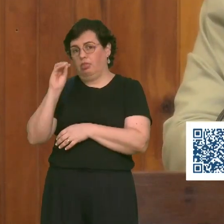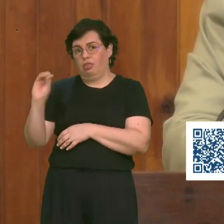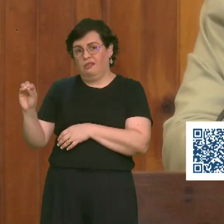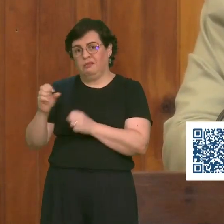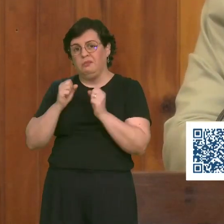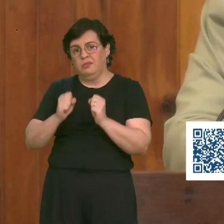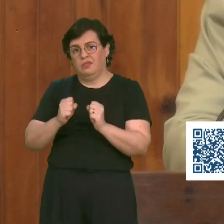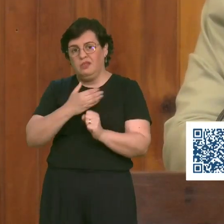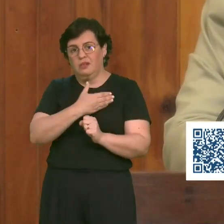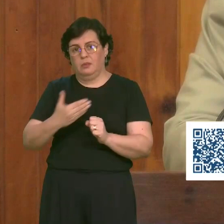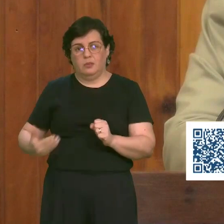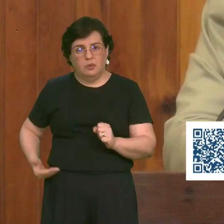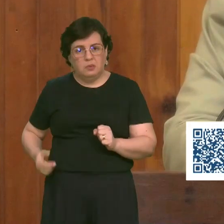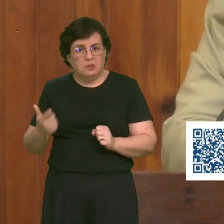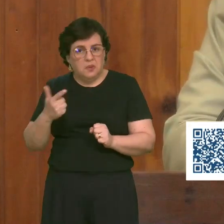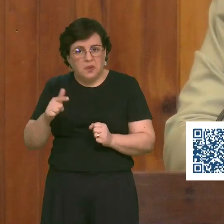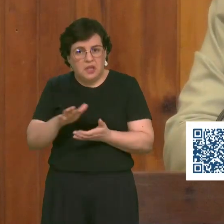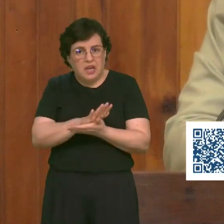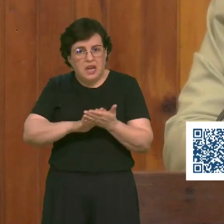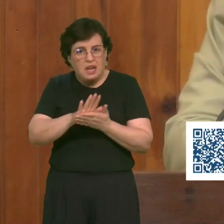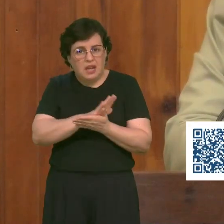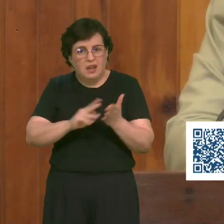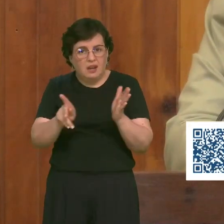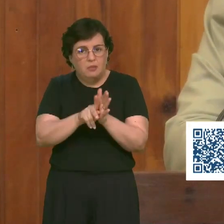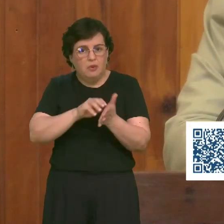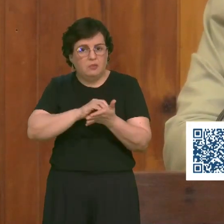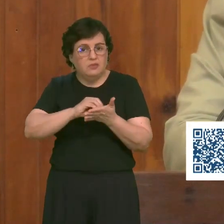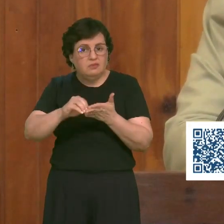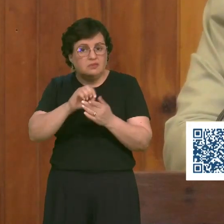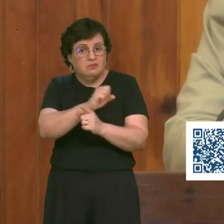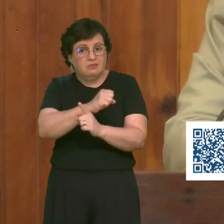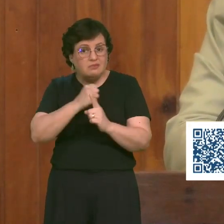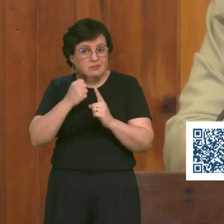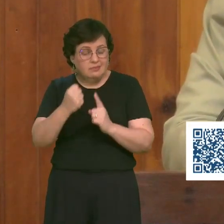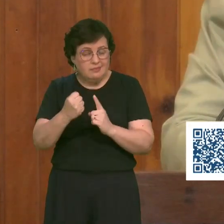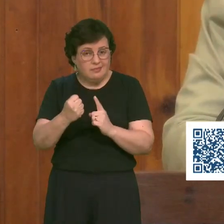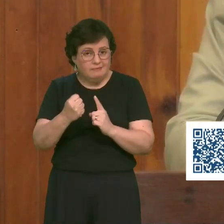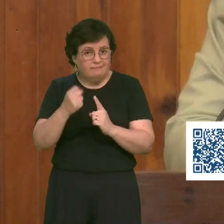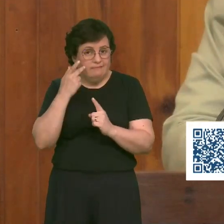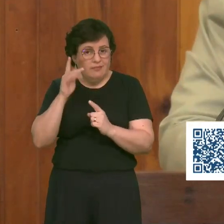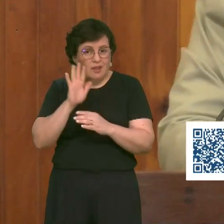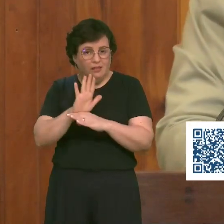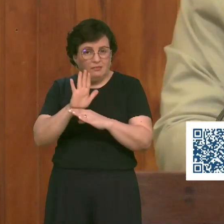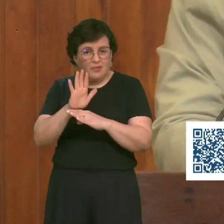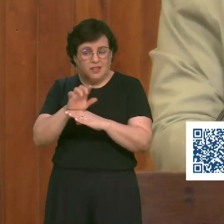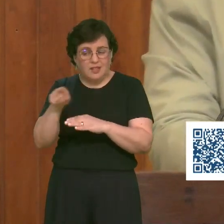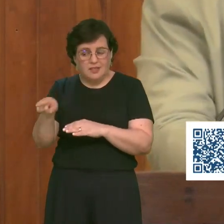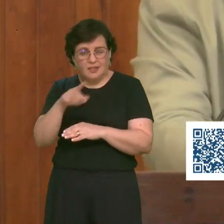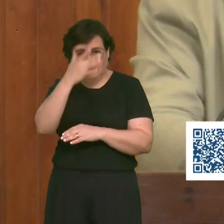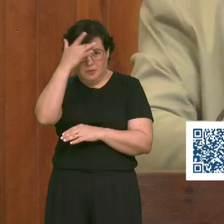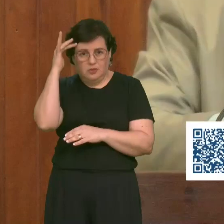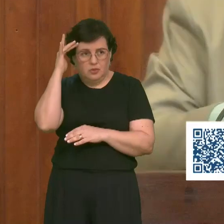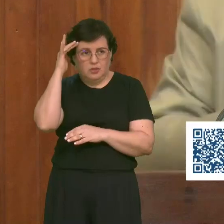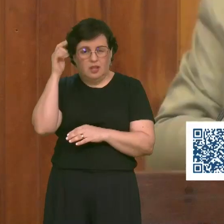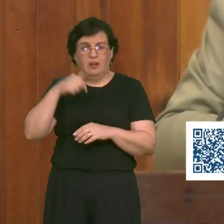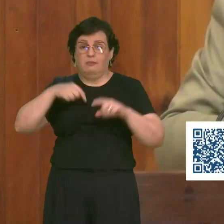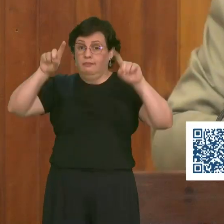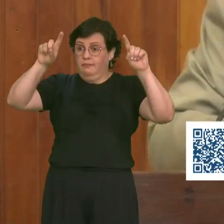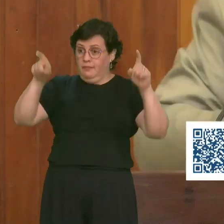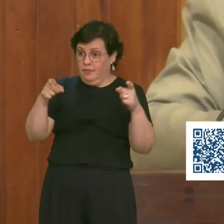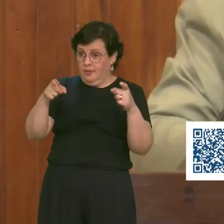não havendo qualquer ato da Secretaria de Assistência e Desenvolvimento Social para apoiasse da doc eu abri um parentes porque